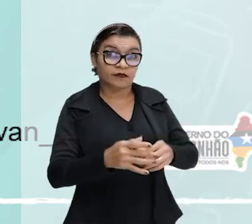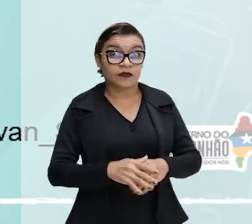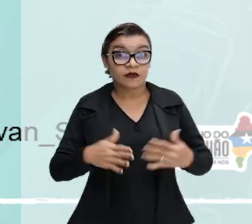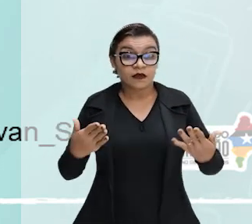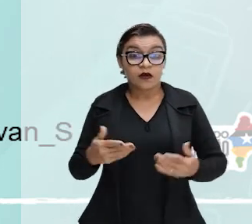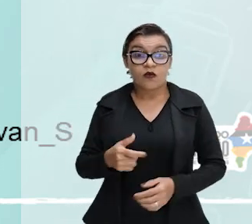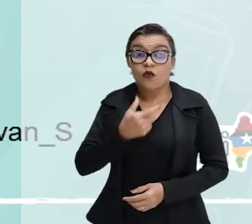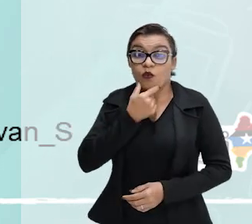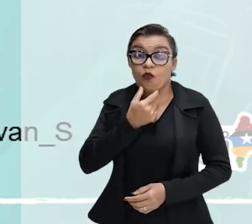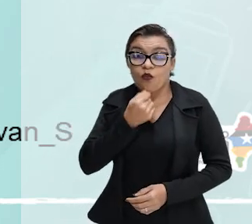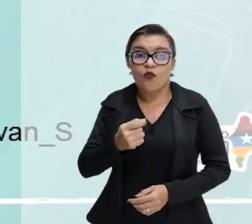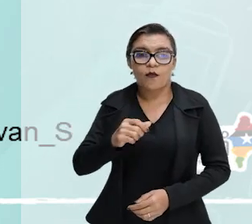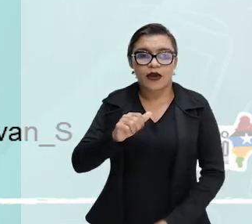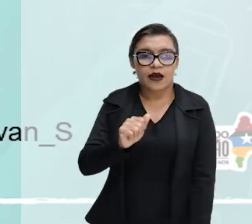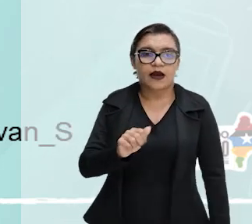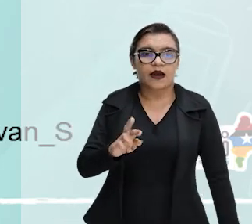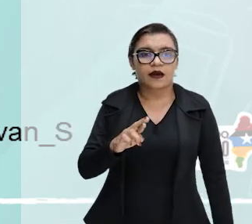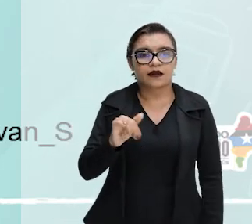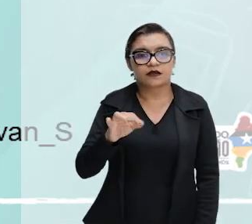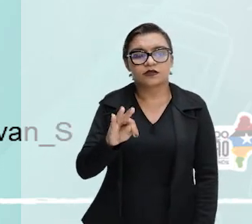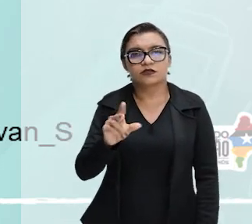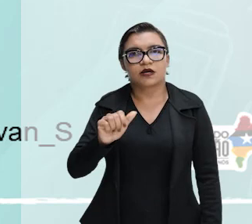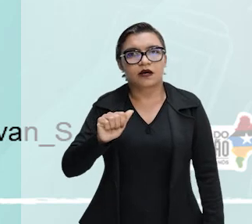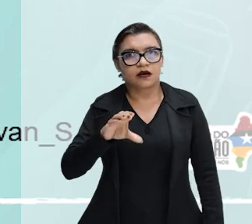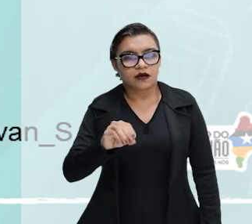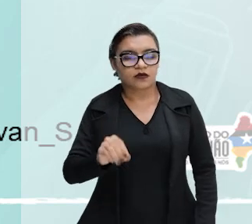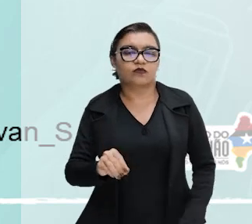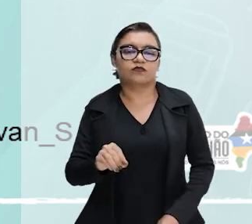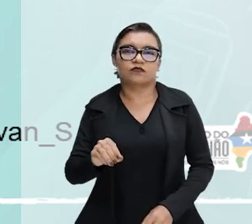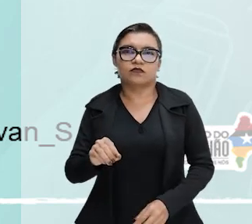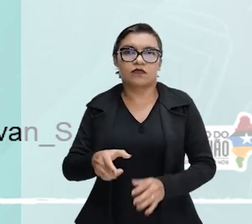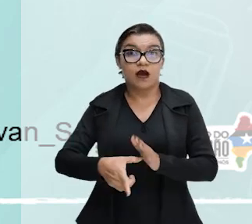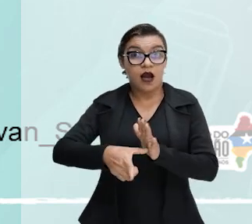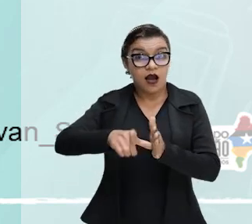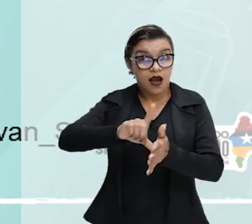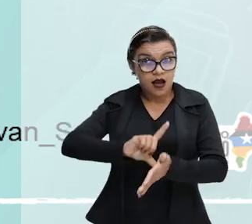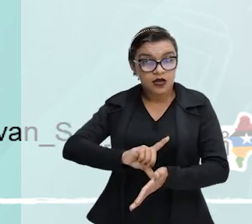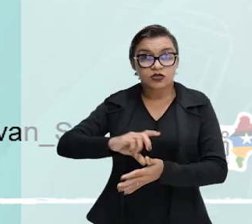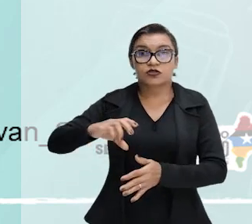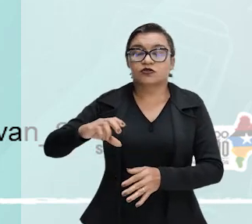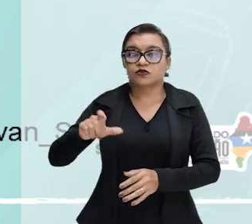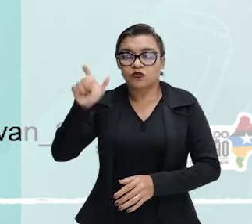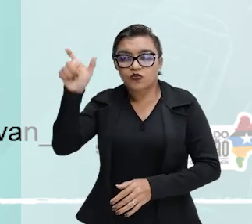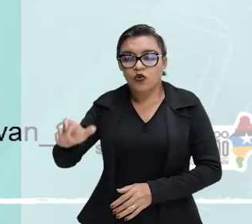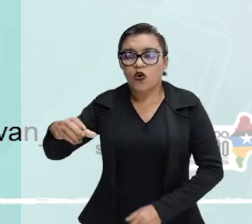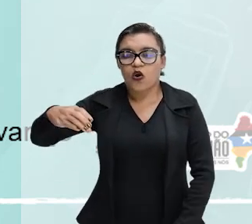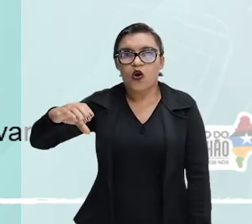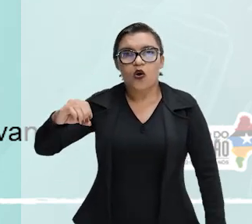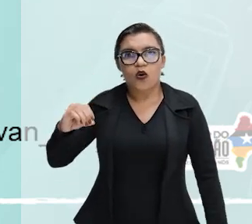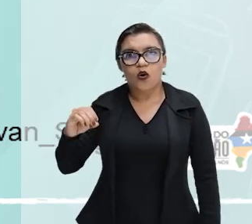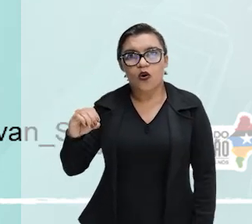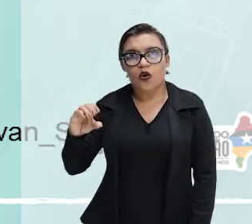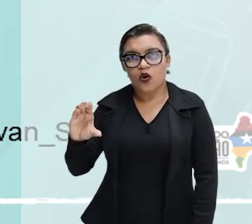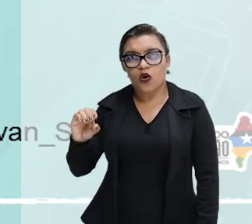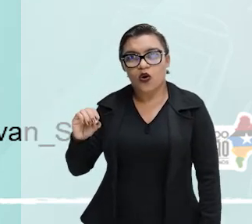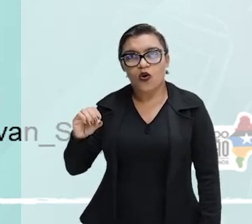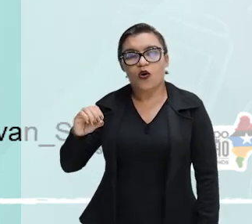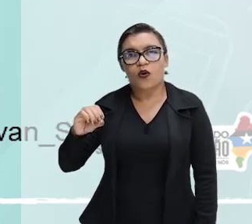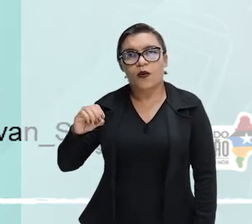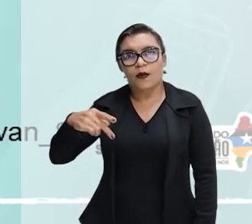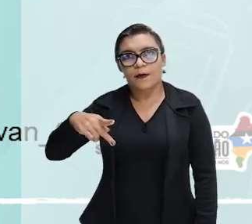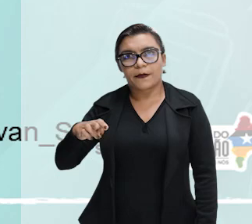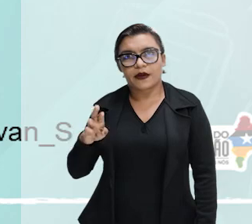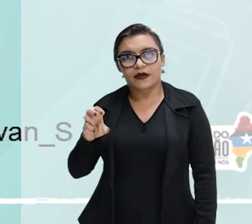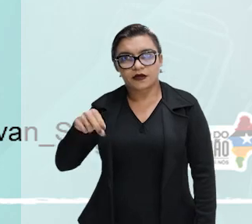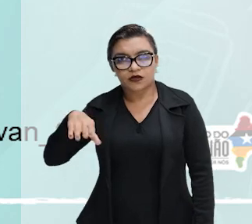Aristarco, né, nessa época, viu, 2.000 anos antes de Copérnico, ok, ele já conseguia,